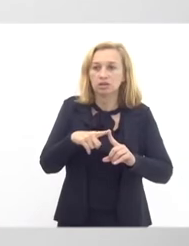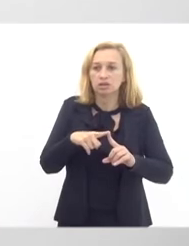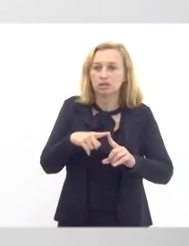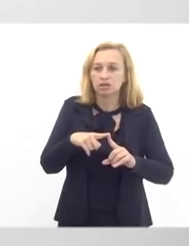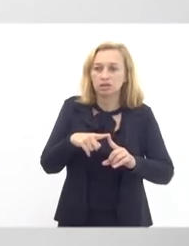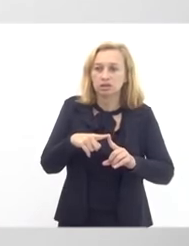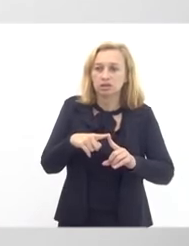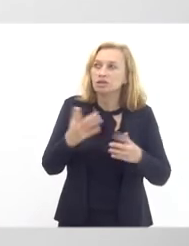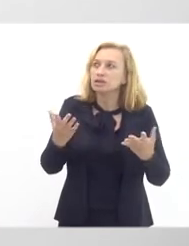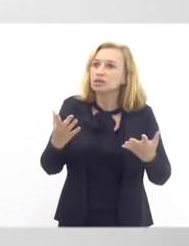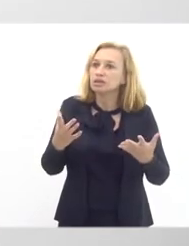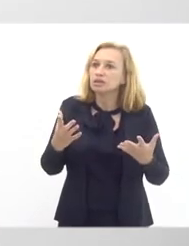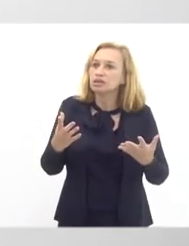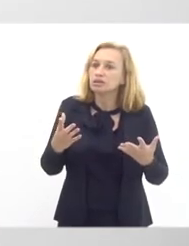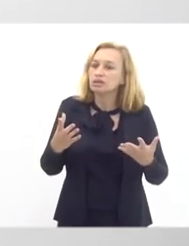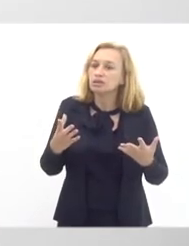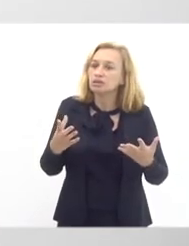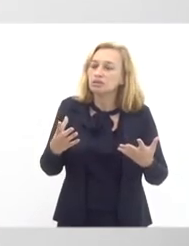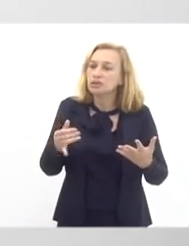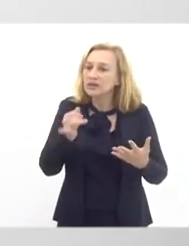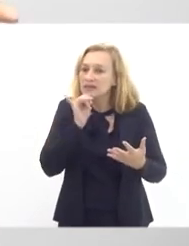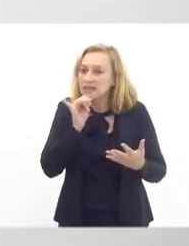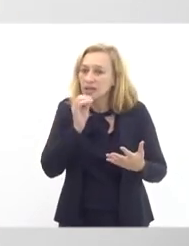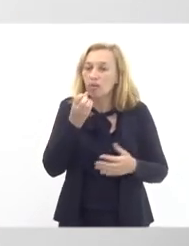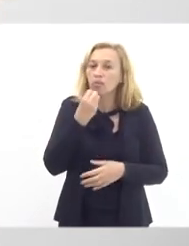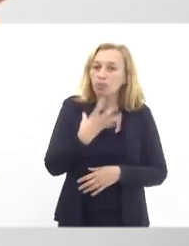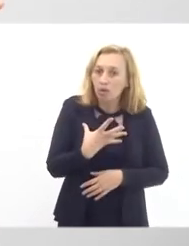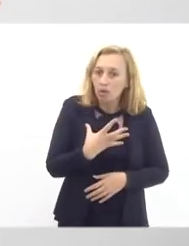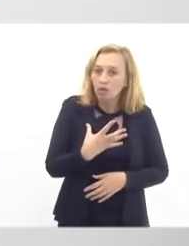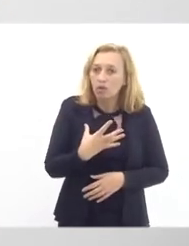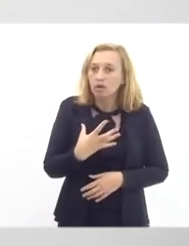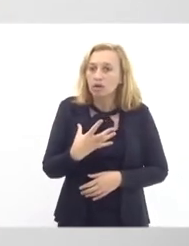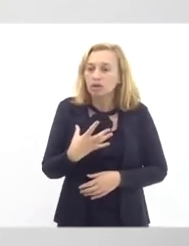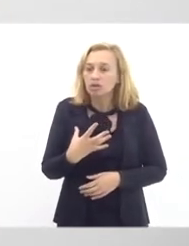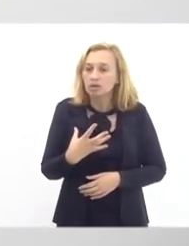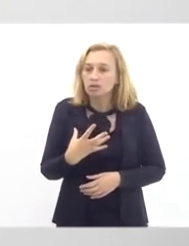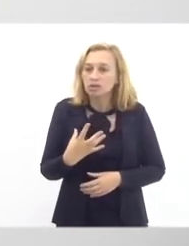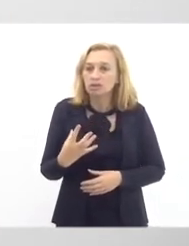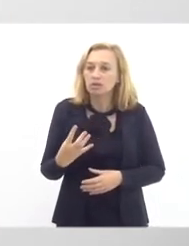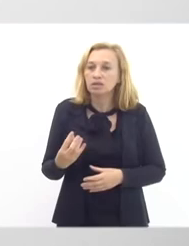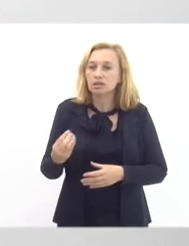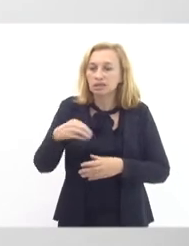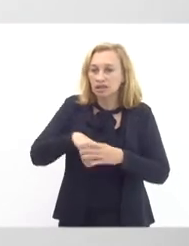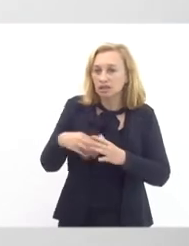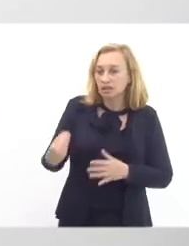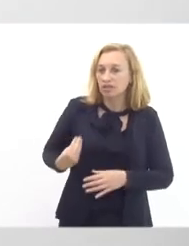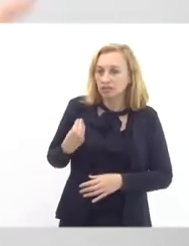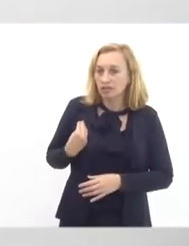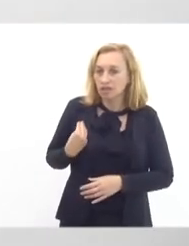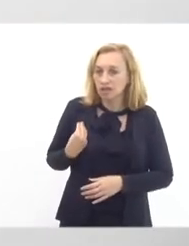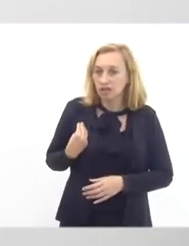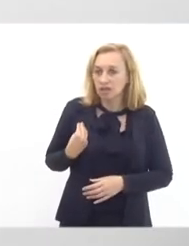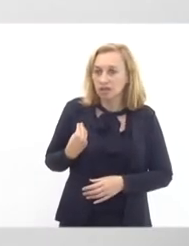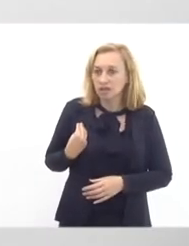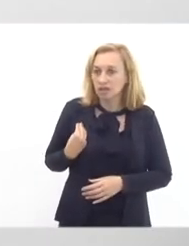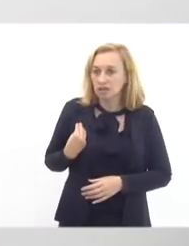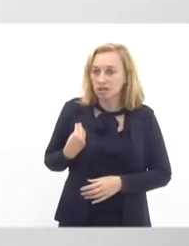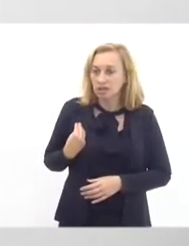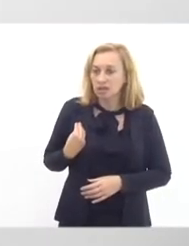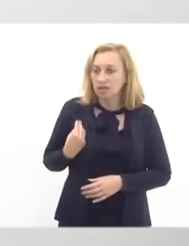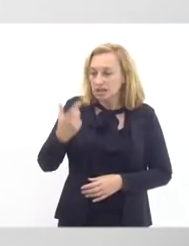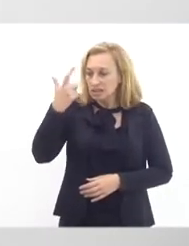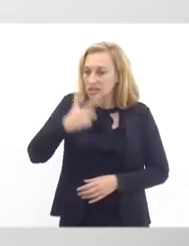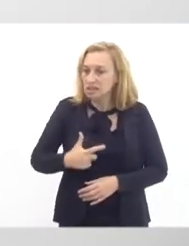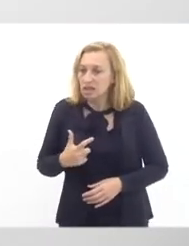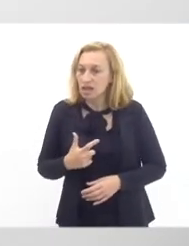tendo como um exemplo bom e positivo dentro daquela perspectiva, de que ser aviãozinho, ser um